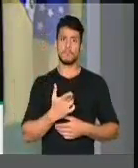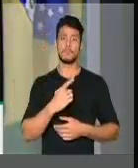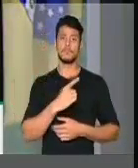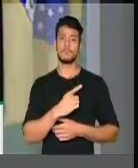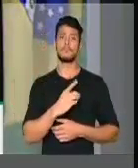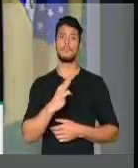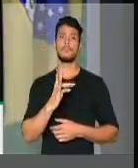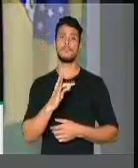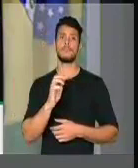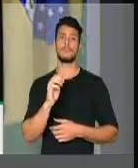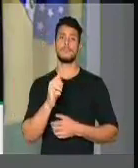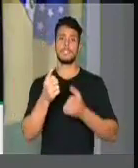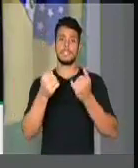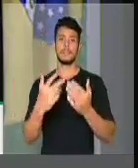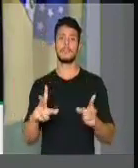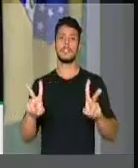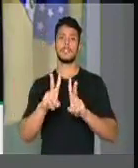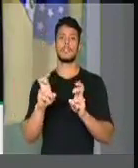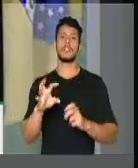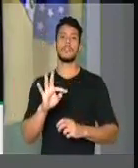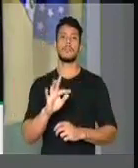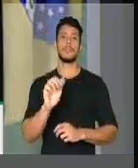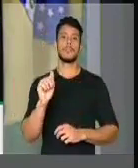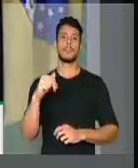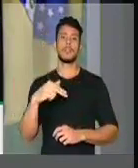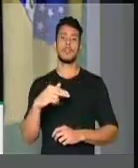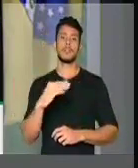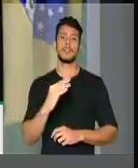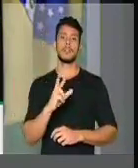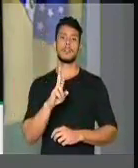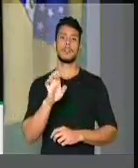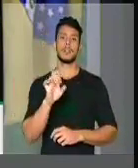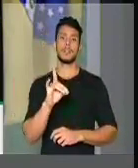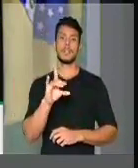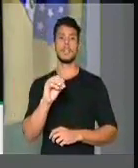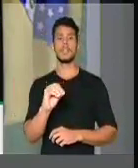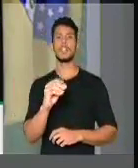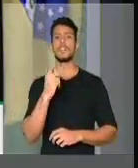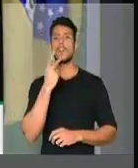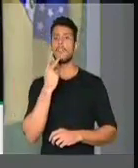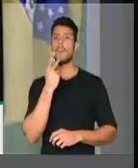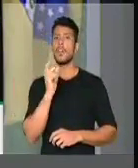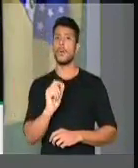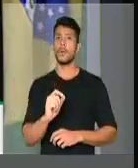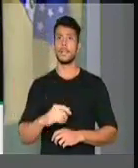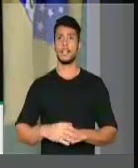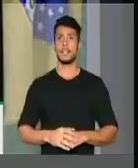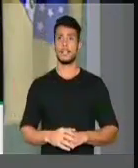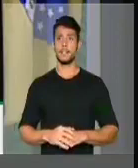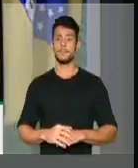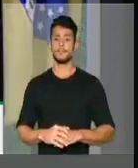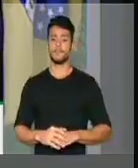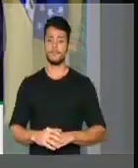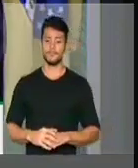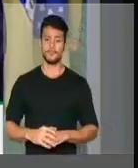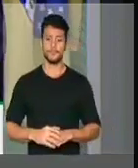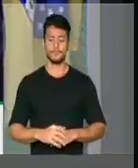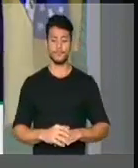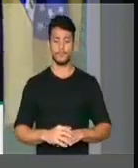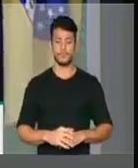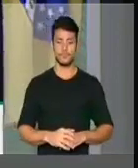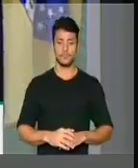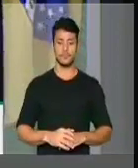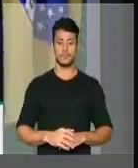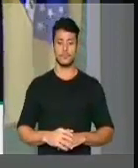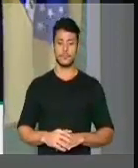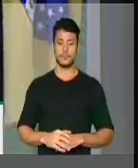Tancredo e Ulisses Guimarães, ele com muita propriedade, ele diz,